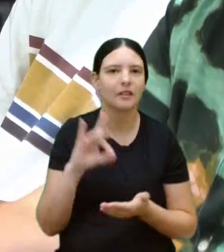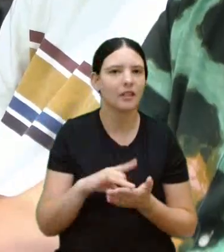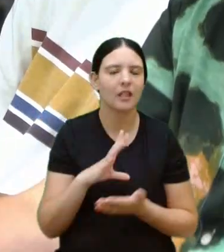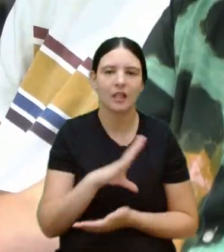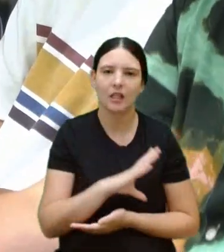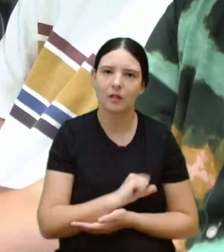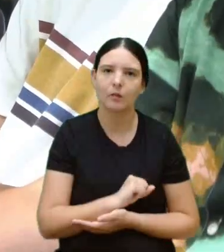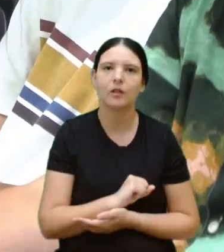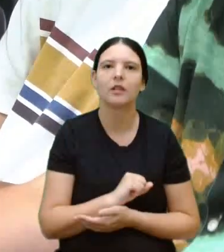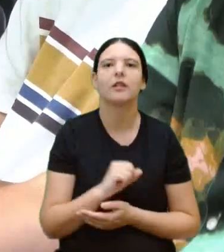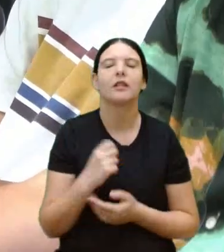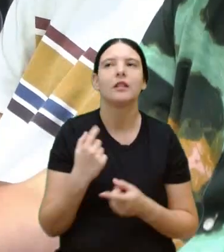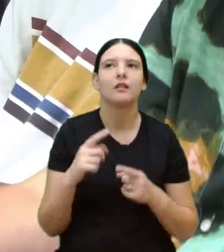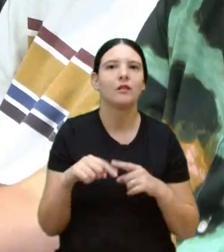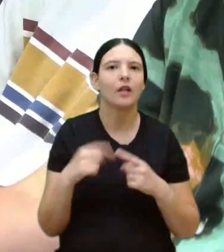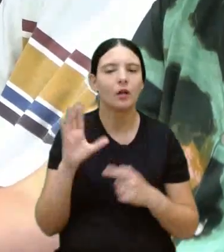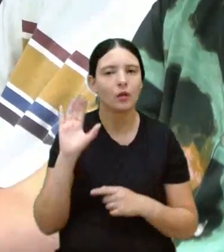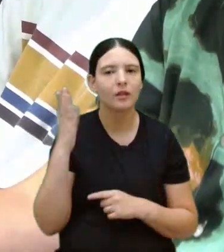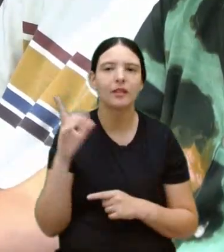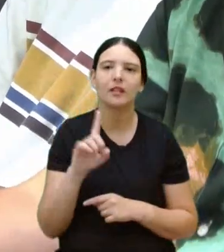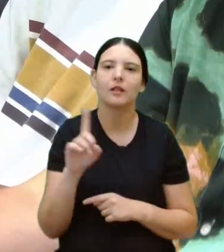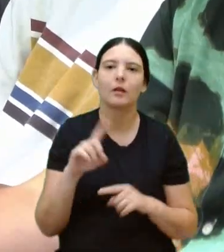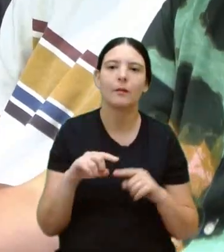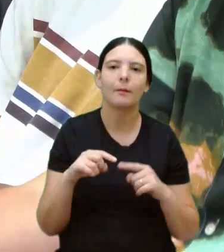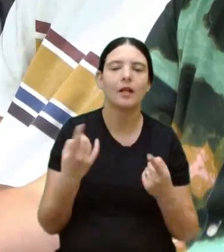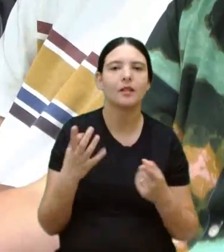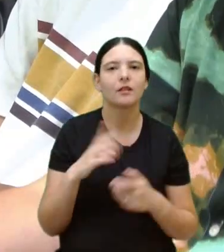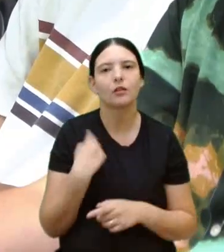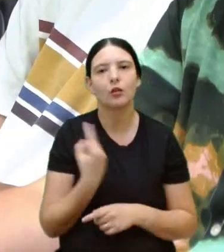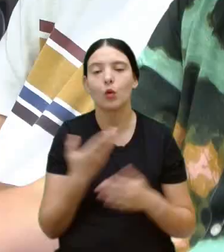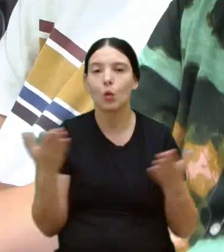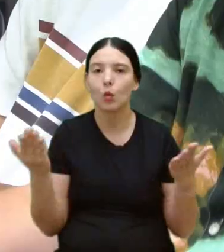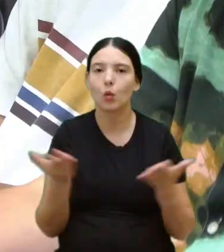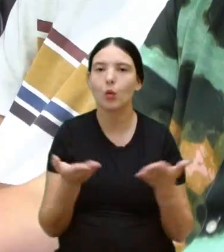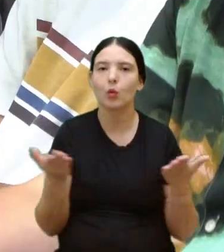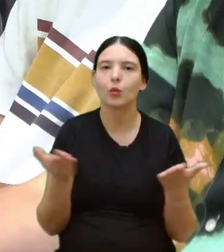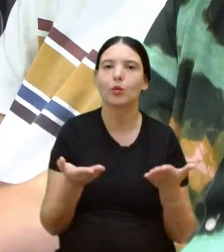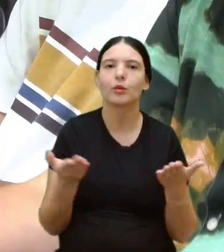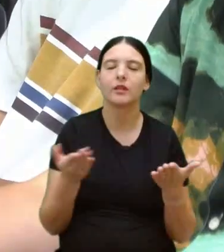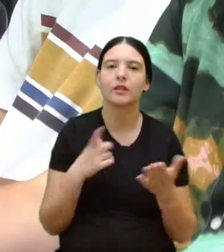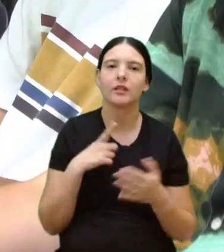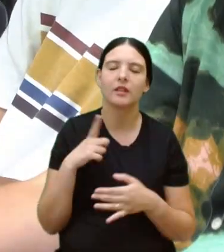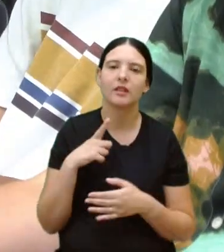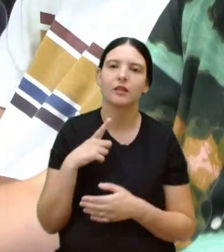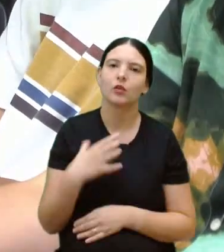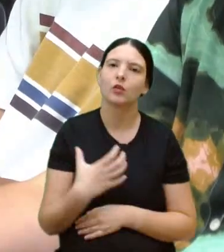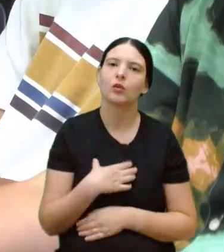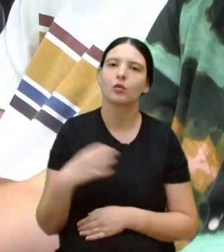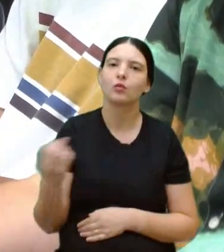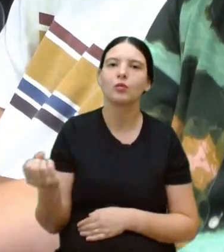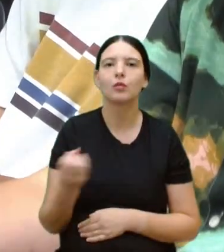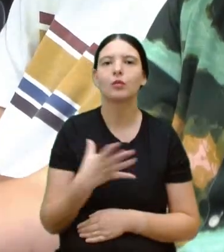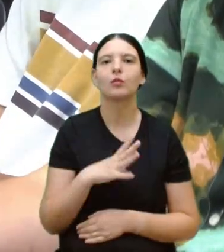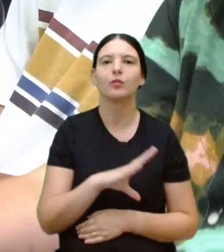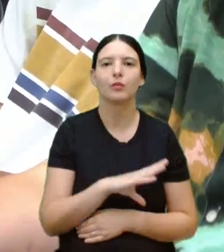erótica, e eu percebo que a gente constrói hoje uma nova forma de amar, não apenas